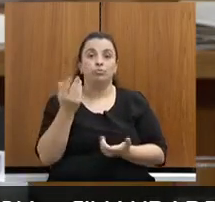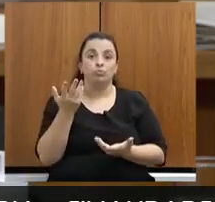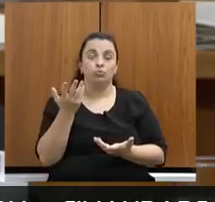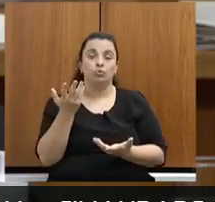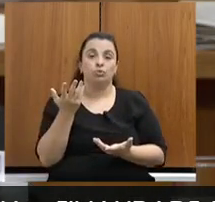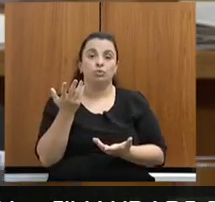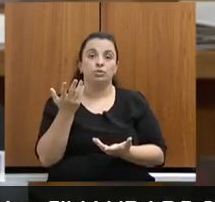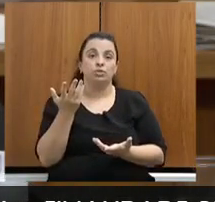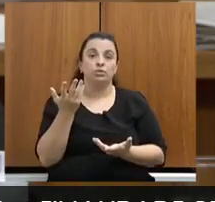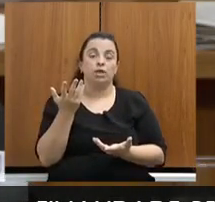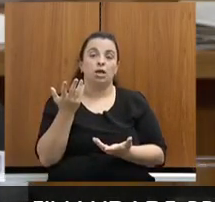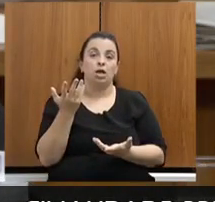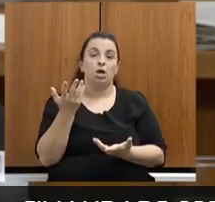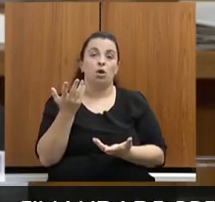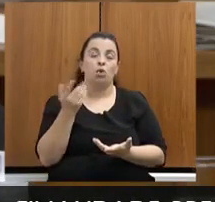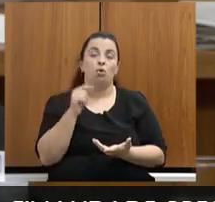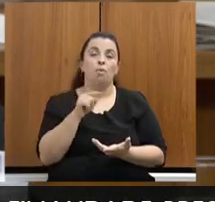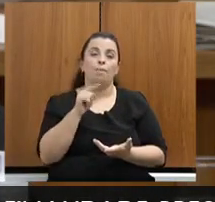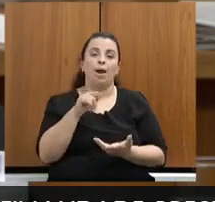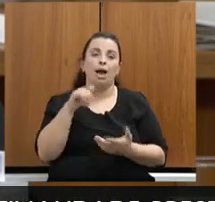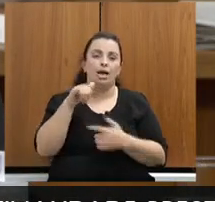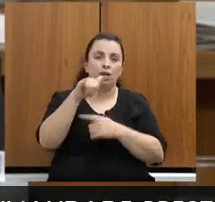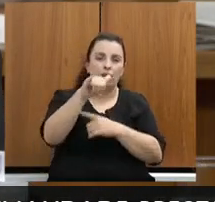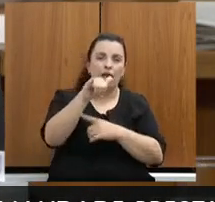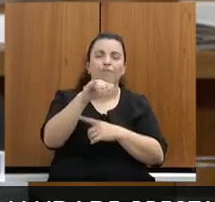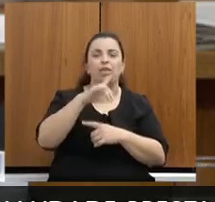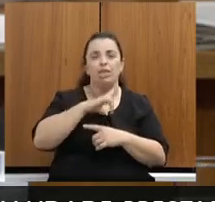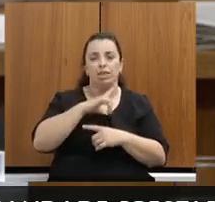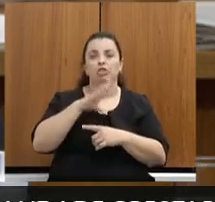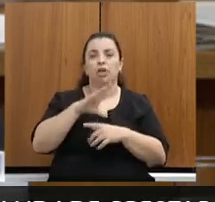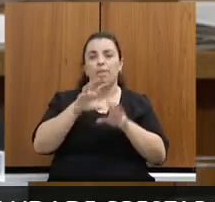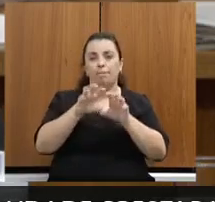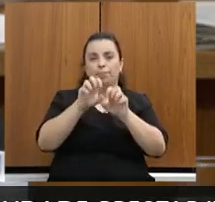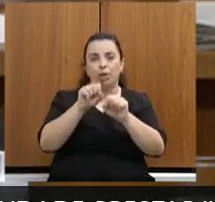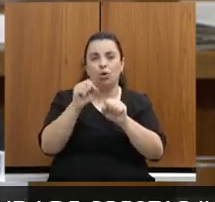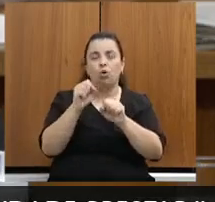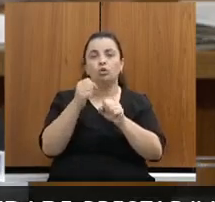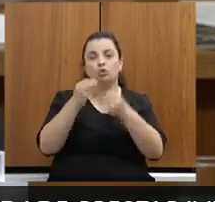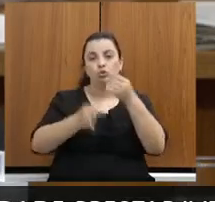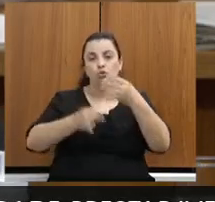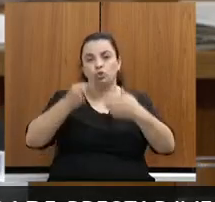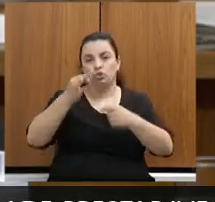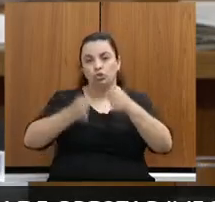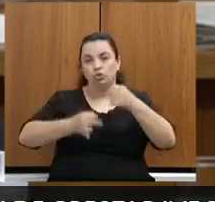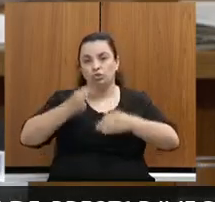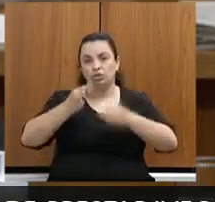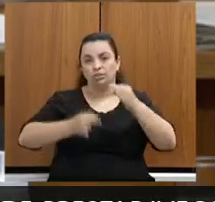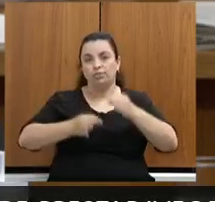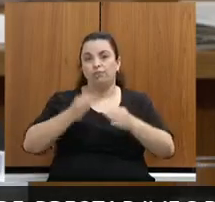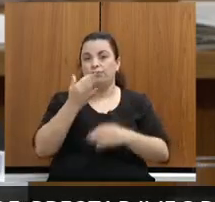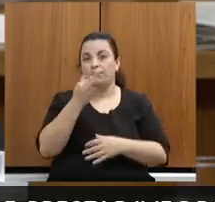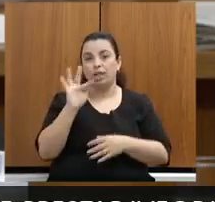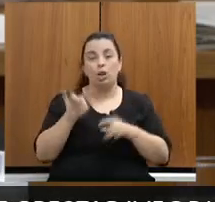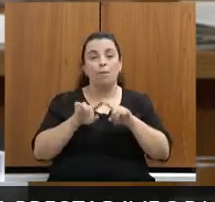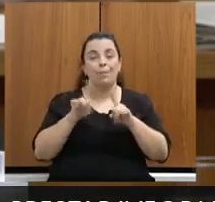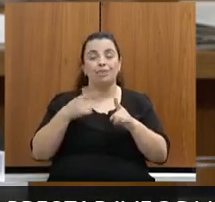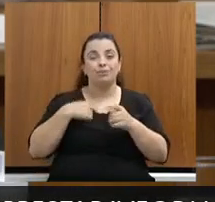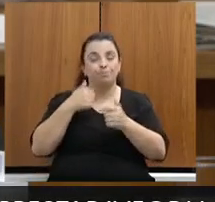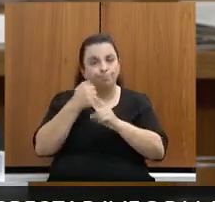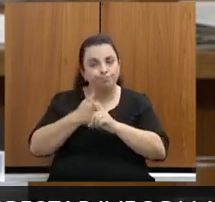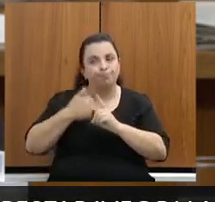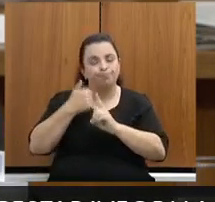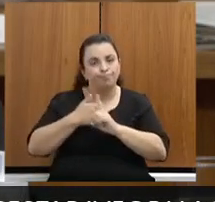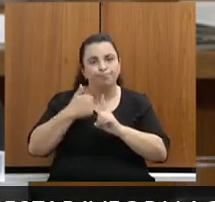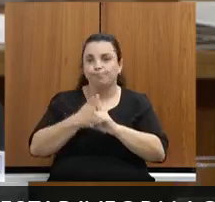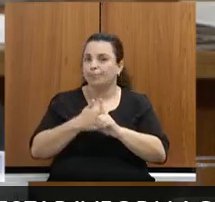de uma aeronave que está aí com a justiça federal mas já há algum tempo temos tentado e não ainda não alcançamos